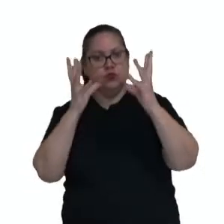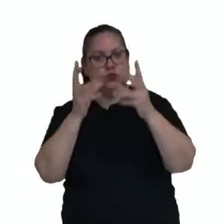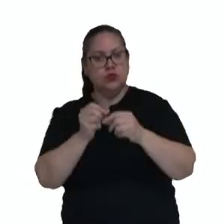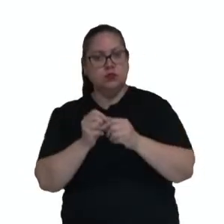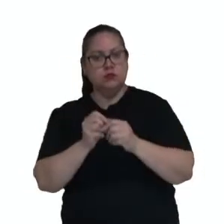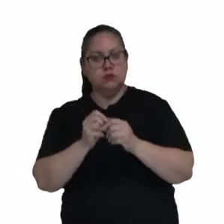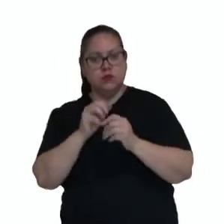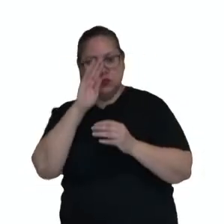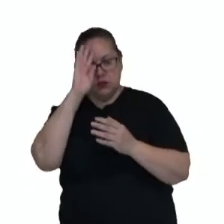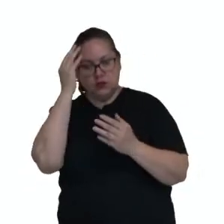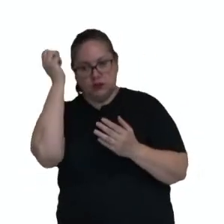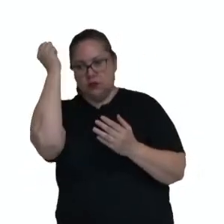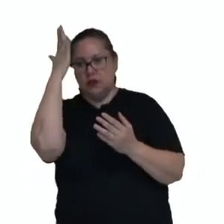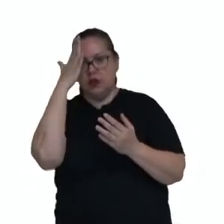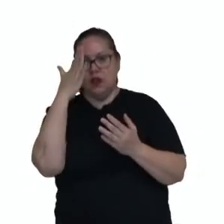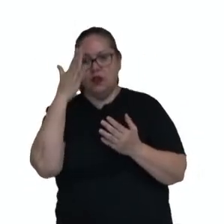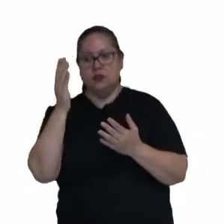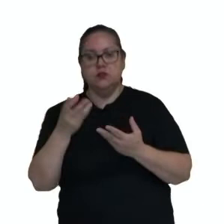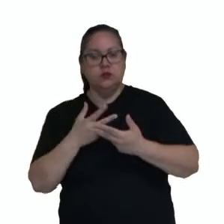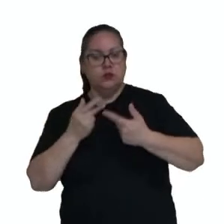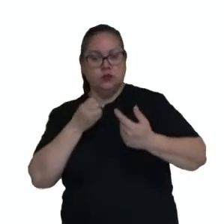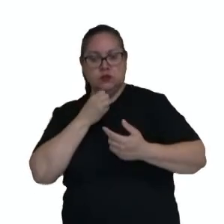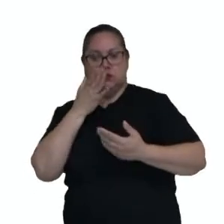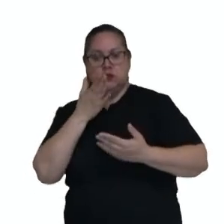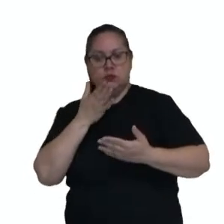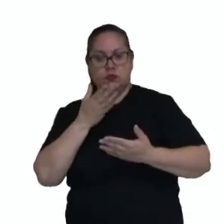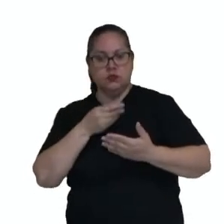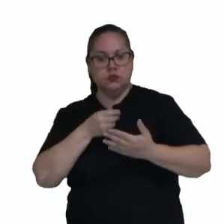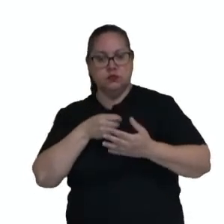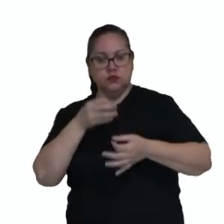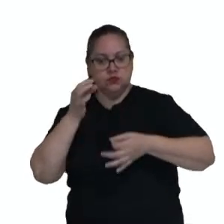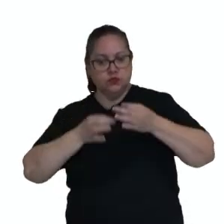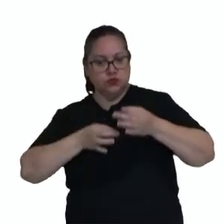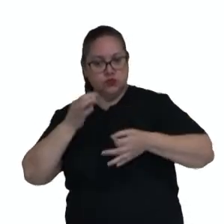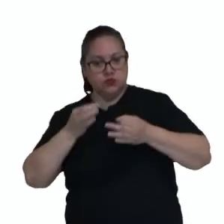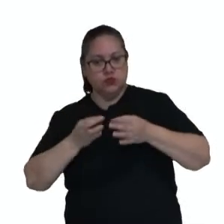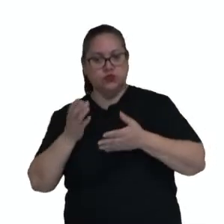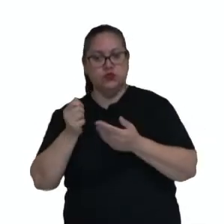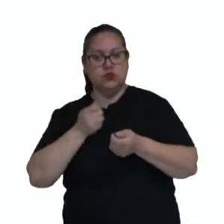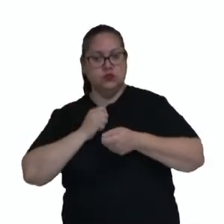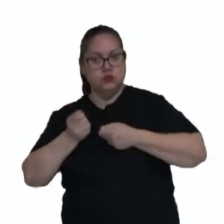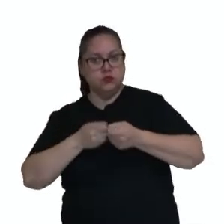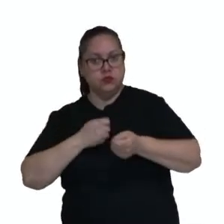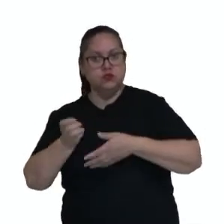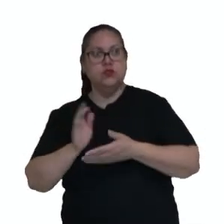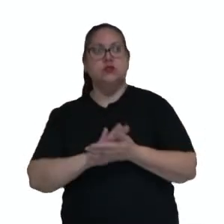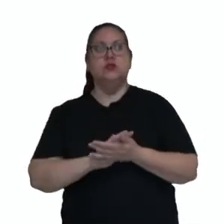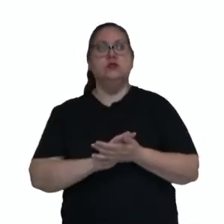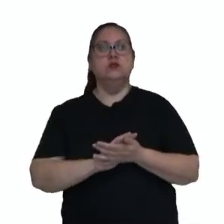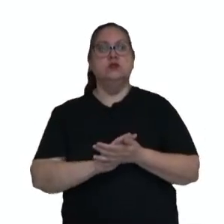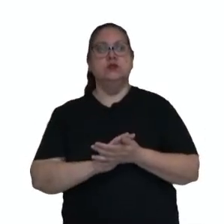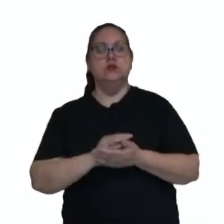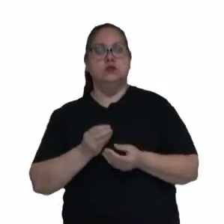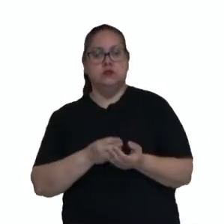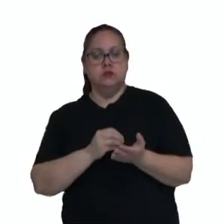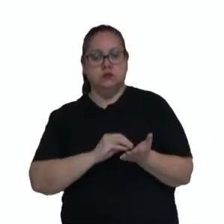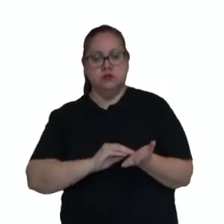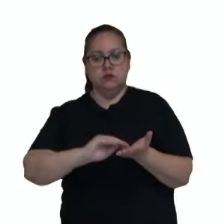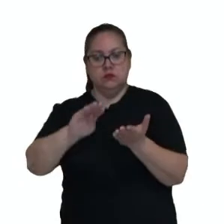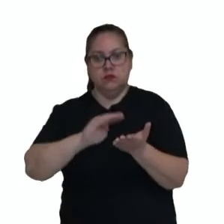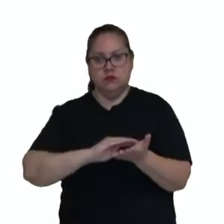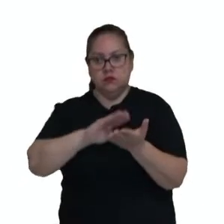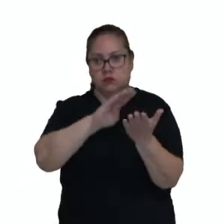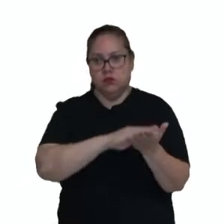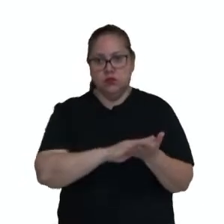de graça, privilégios, assuntos judiciais, administrativos, né? Expedidos pela